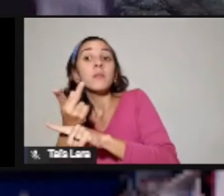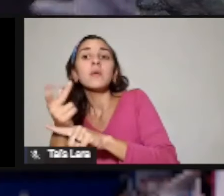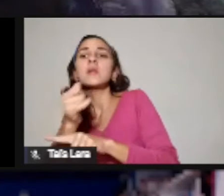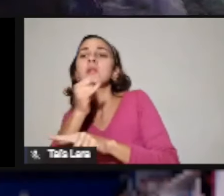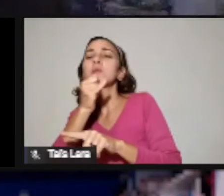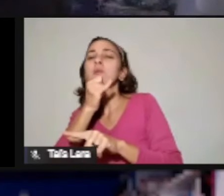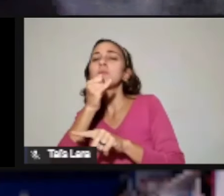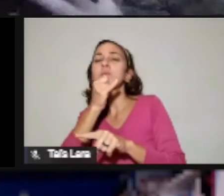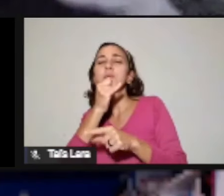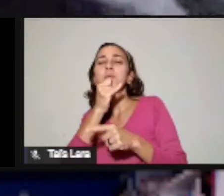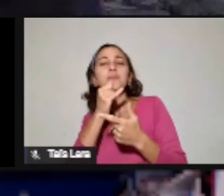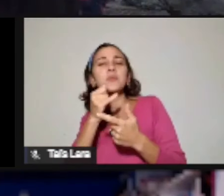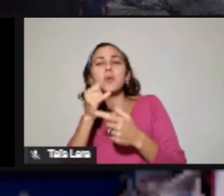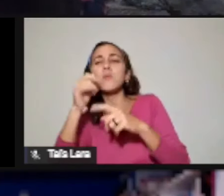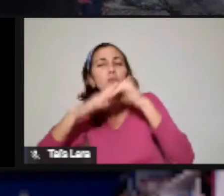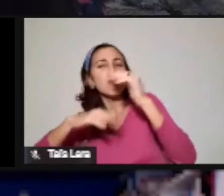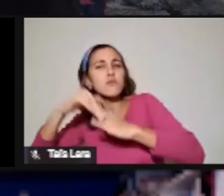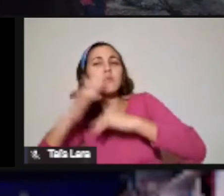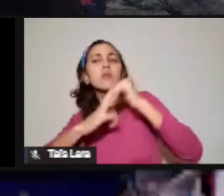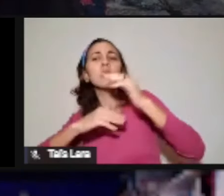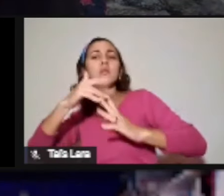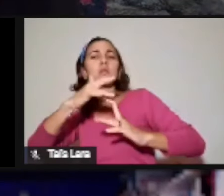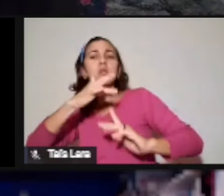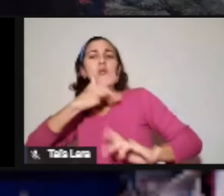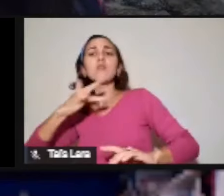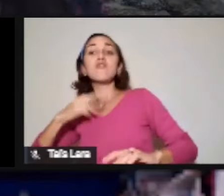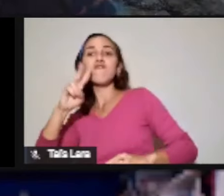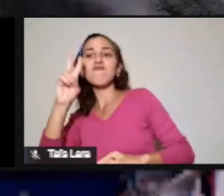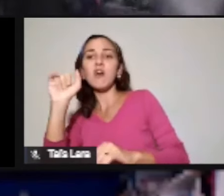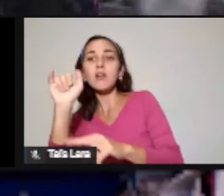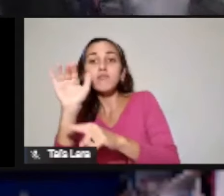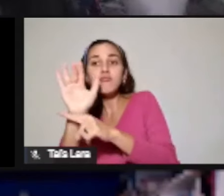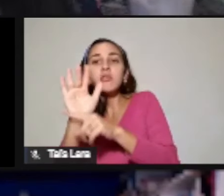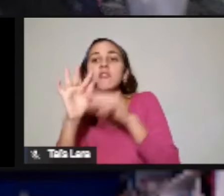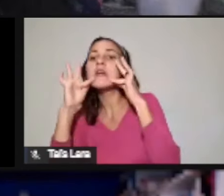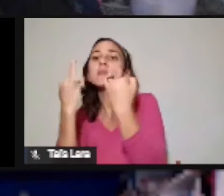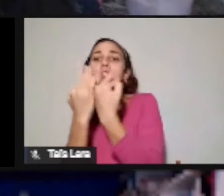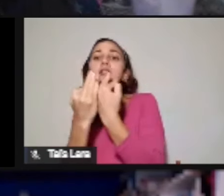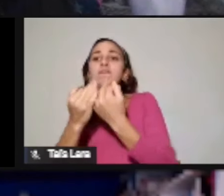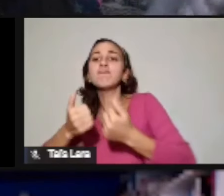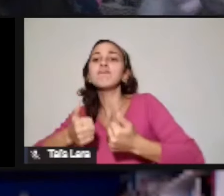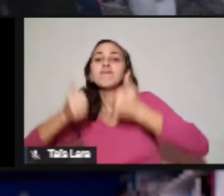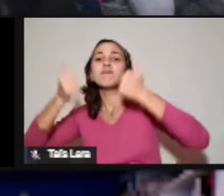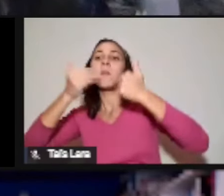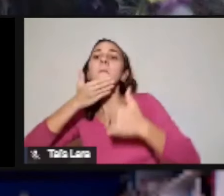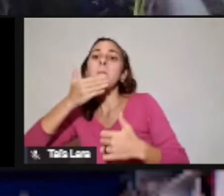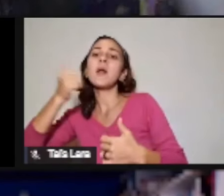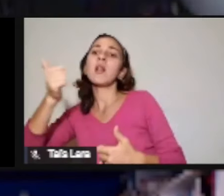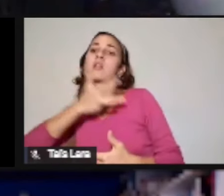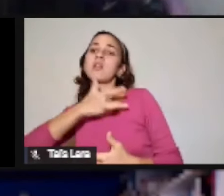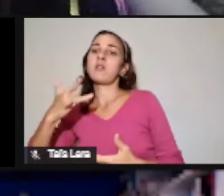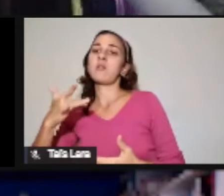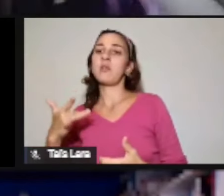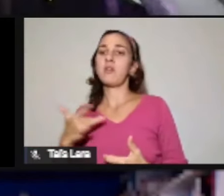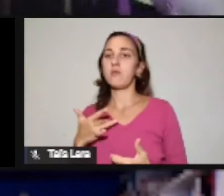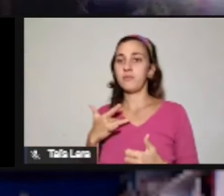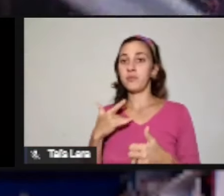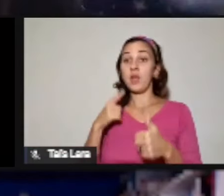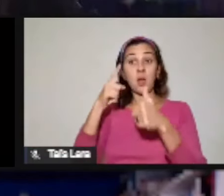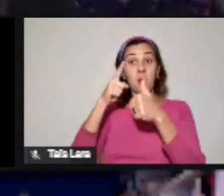é assim que a dinâmica familiar pode ficar mais saudável. Então, o primeiro mito que a gente tem que desconstruir, Fafá, é de que a lei,